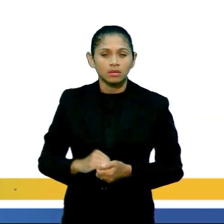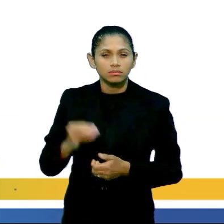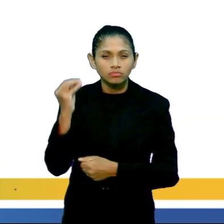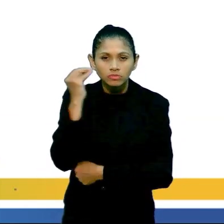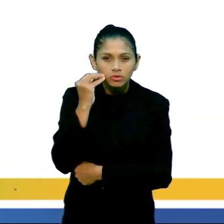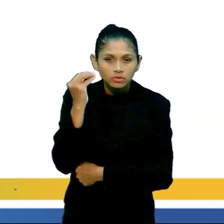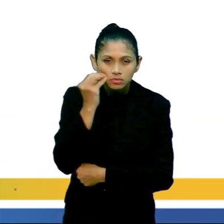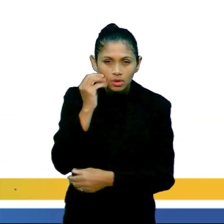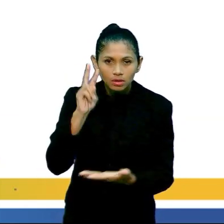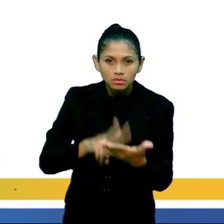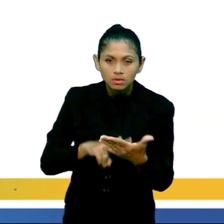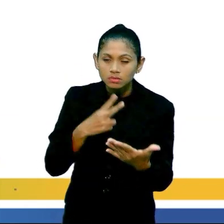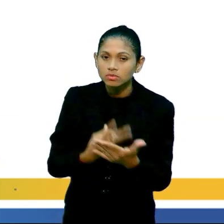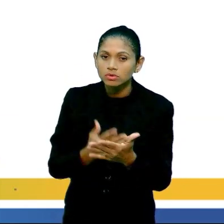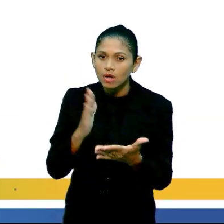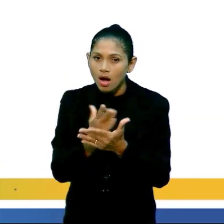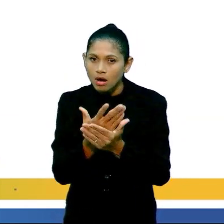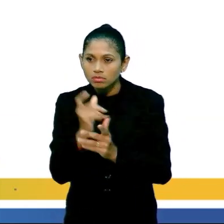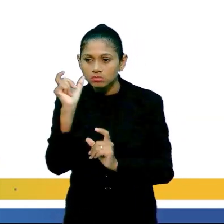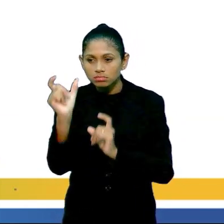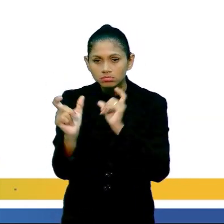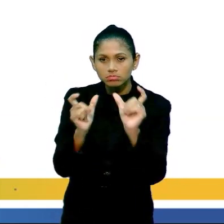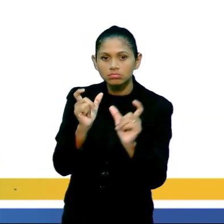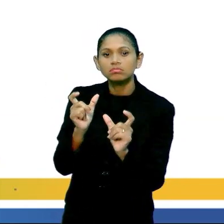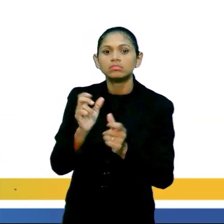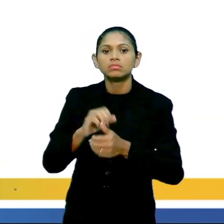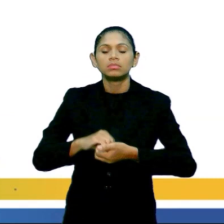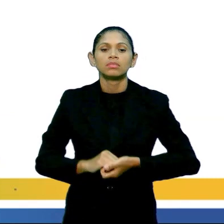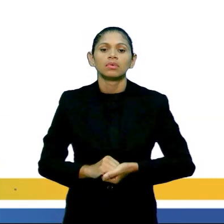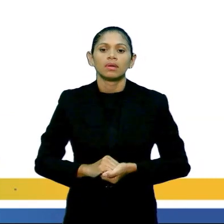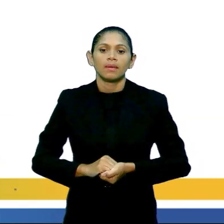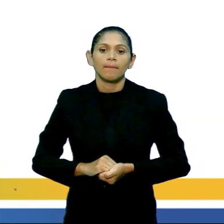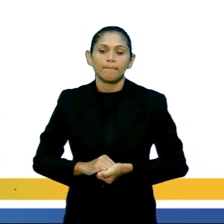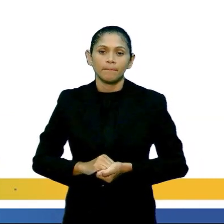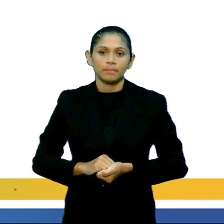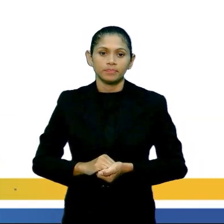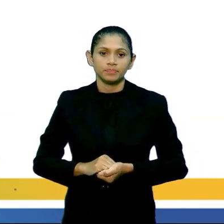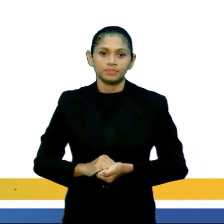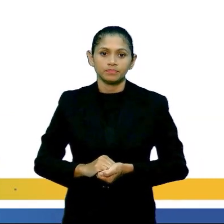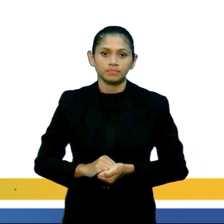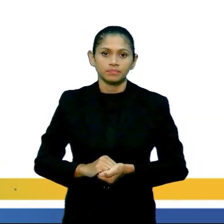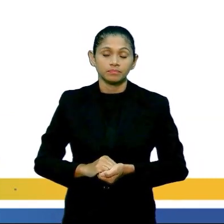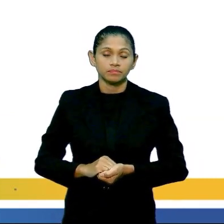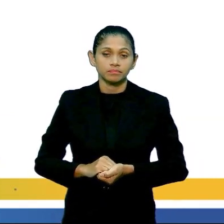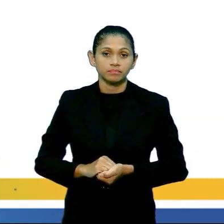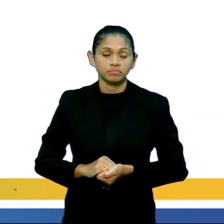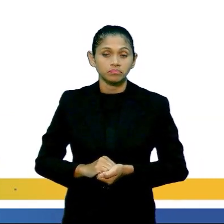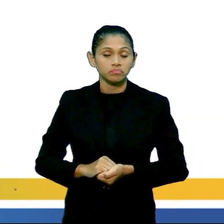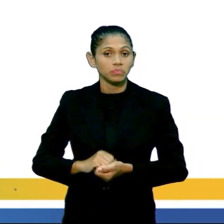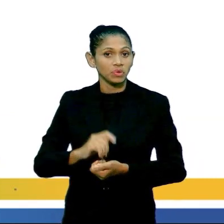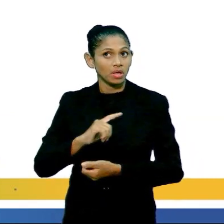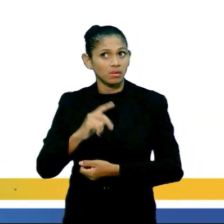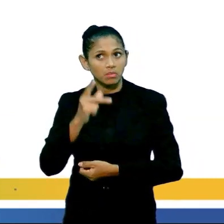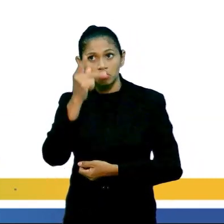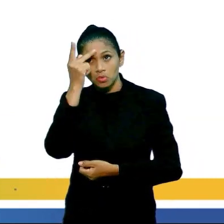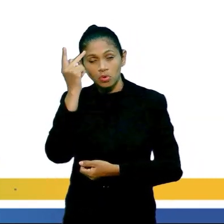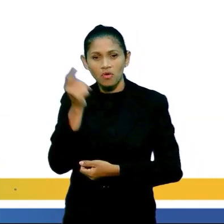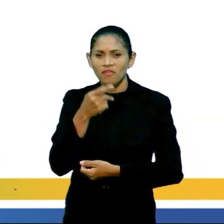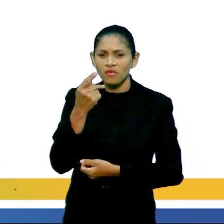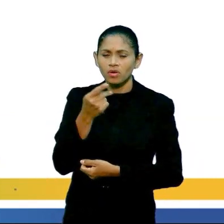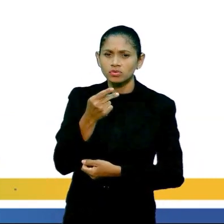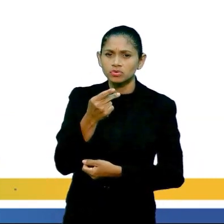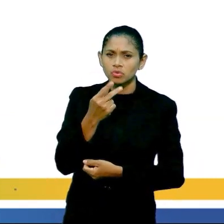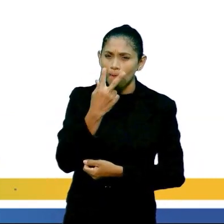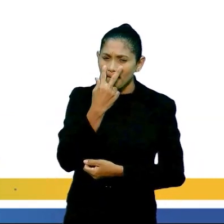aqui, ó. Aí quem disse que sou como a cabra, né? Assim, ó, há quem diga que sou como a cabra,